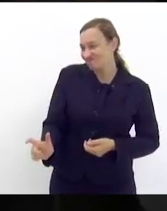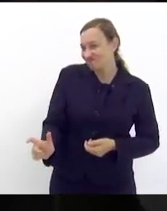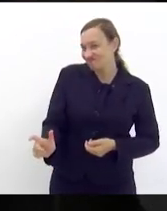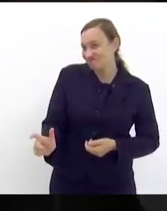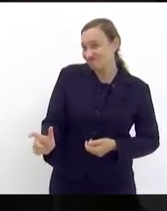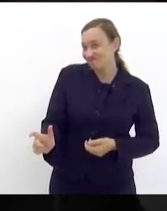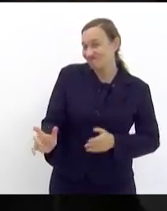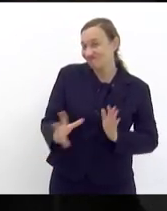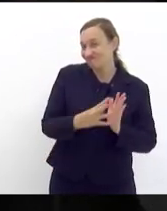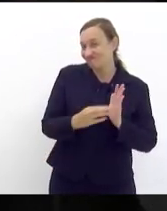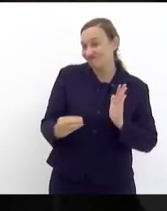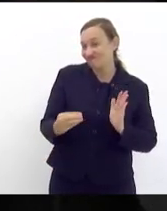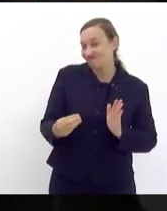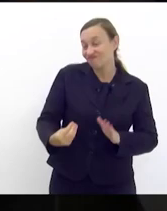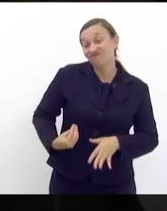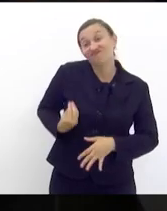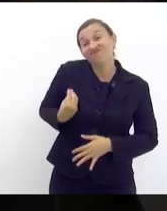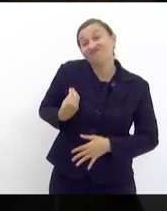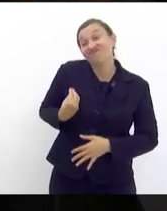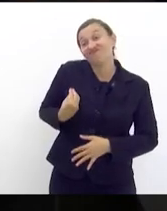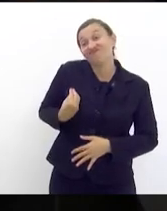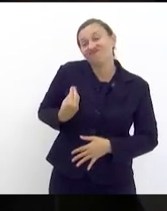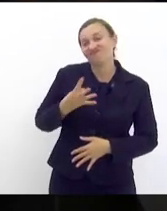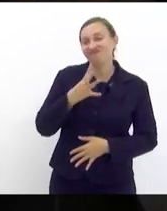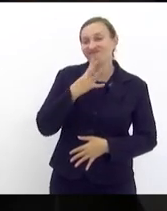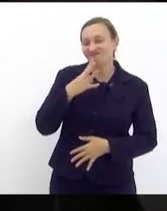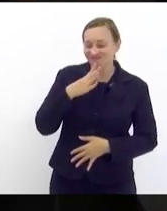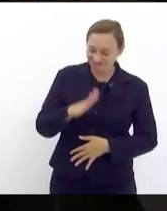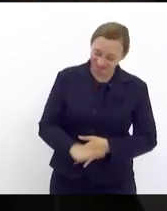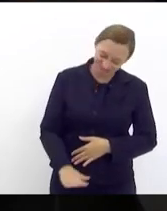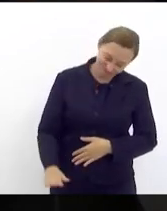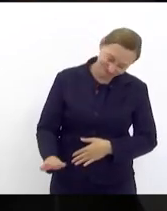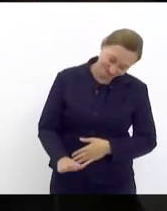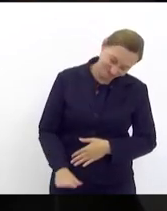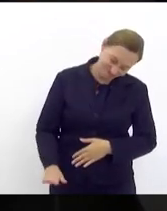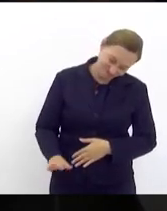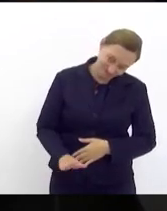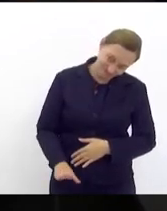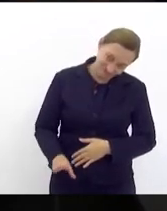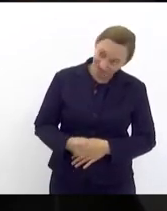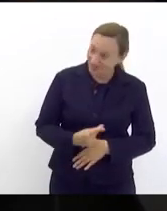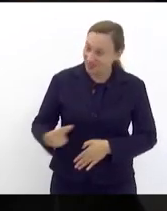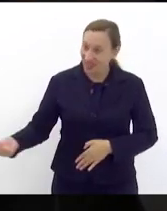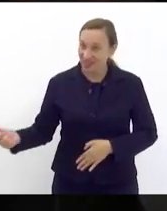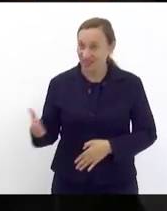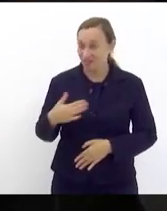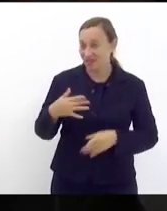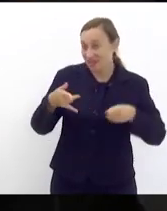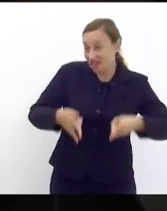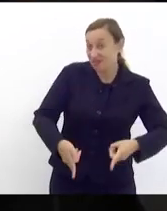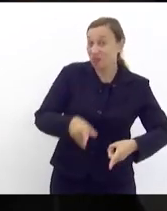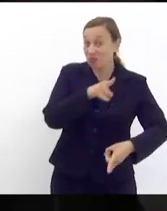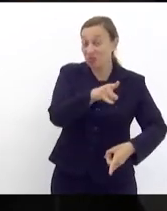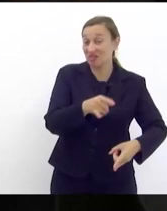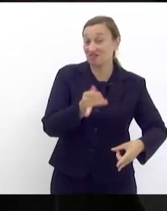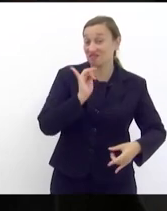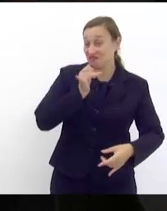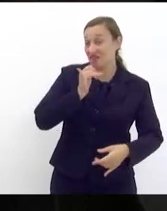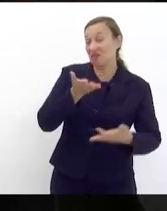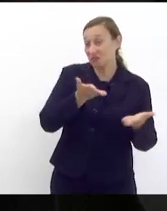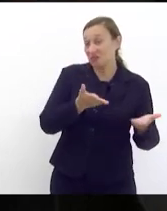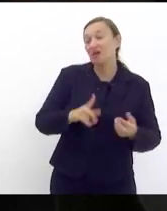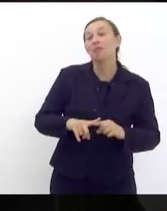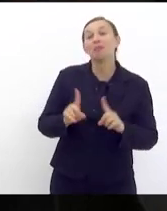grandes exemplos de vida. Conheci criança, saindo da minha cama, como ele mesmo contou, mas